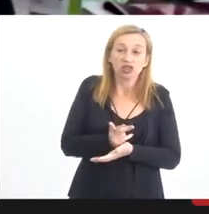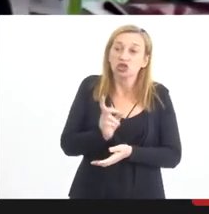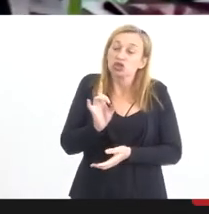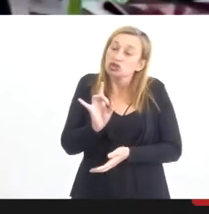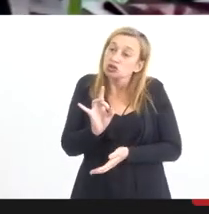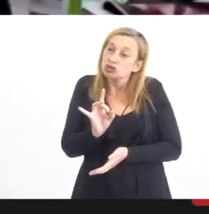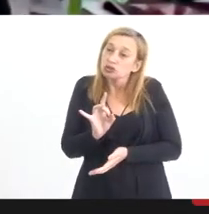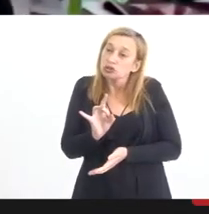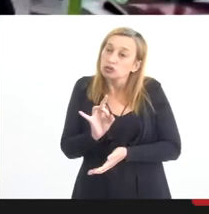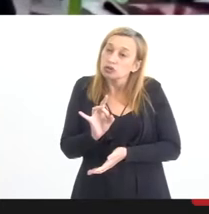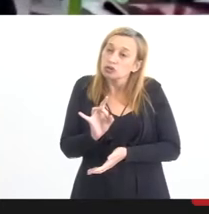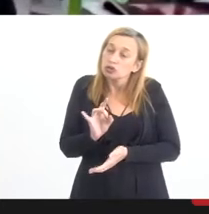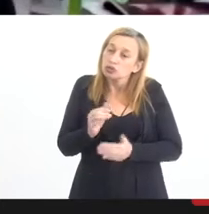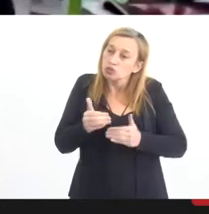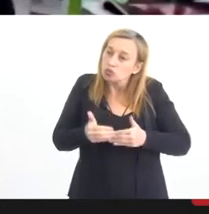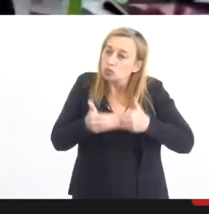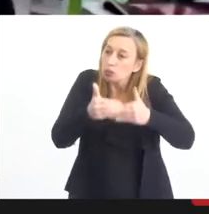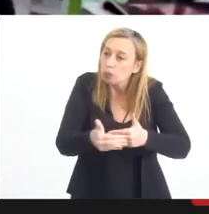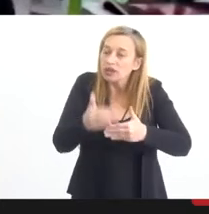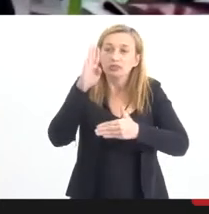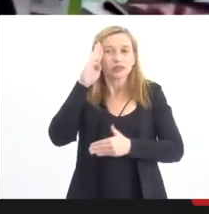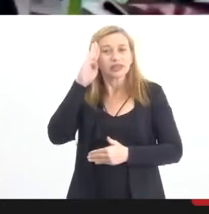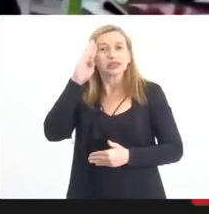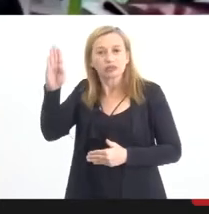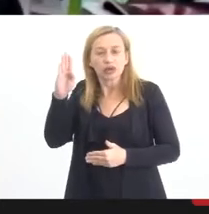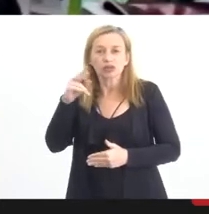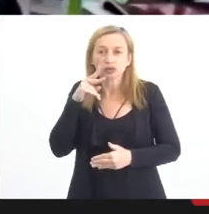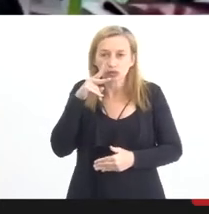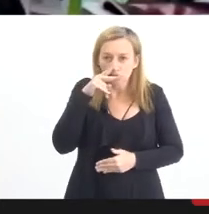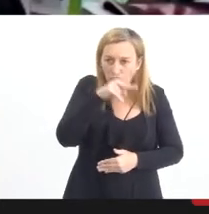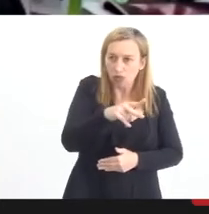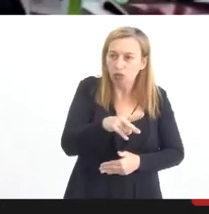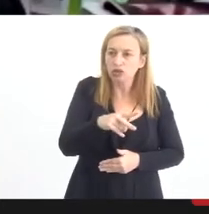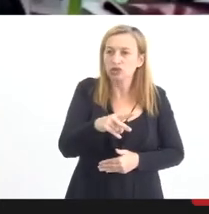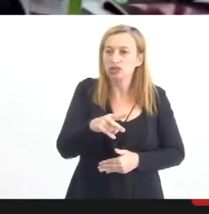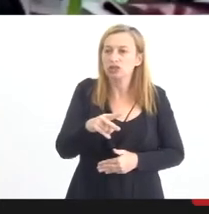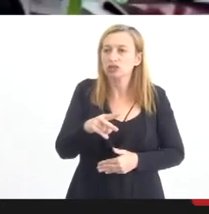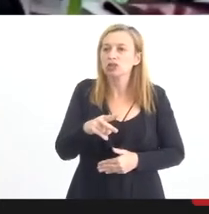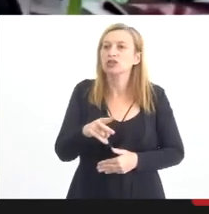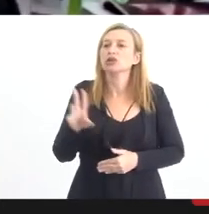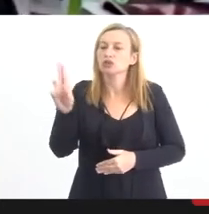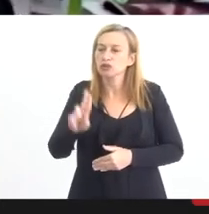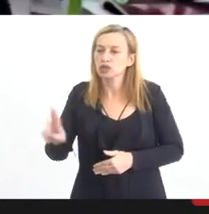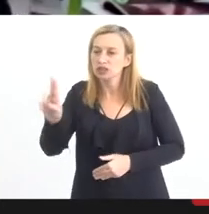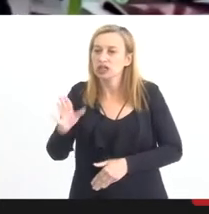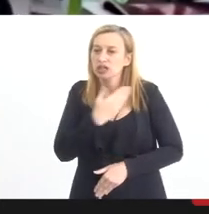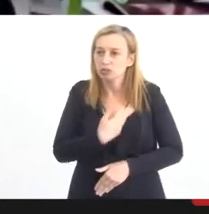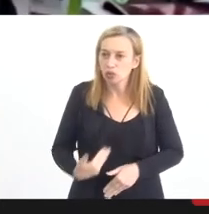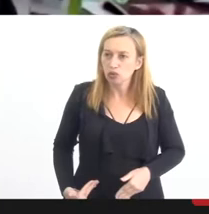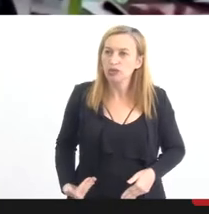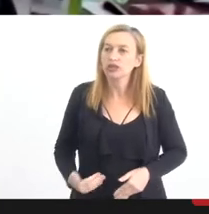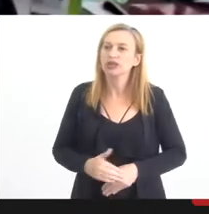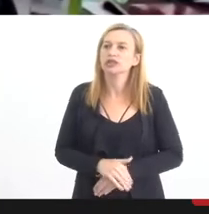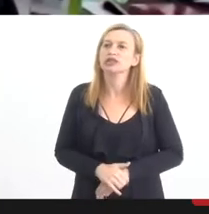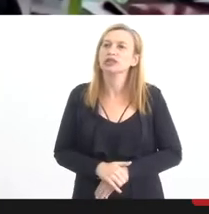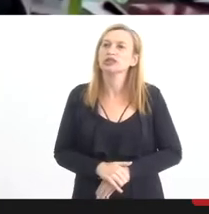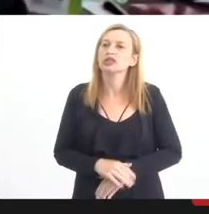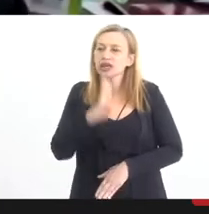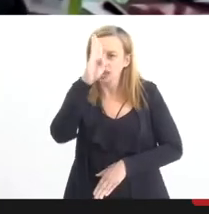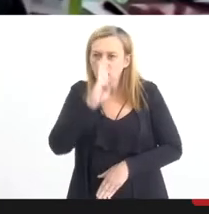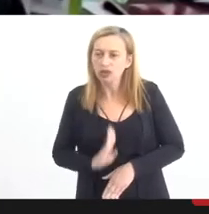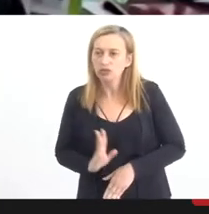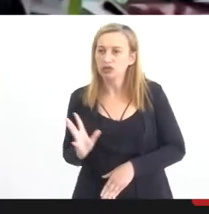senão como um passo fundamental no fortalecimento da universidade pública, gratuita